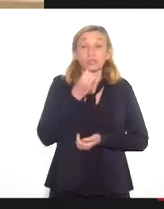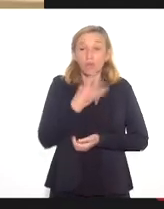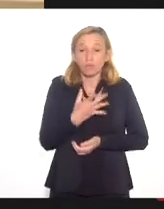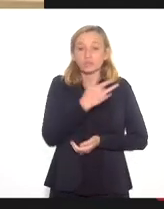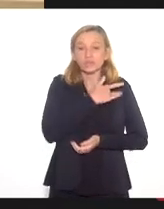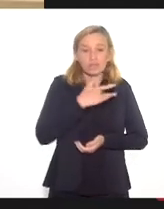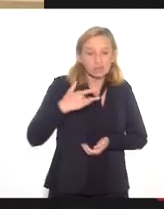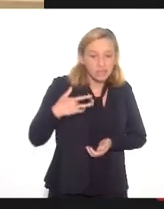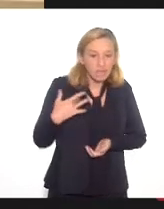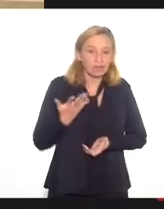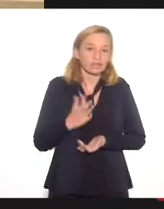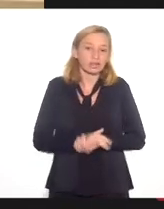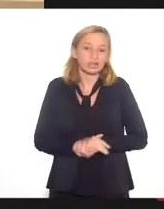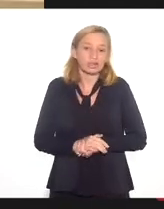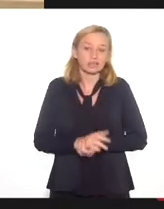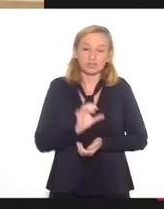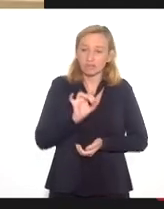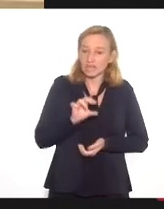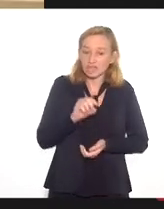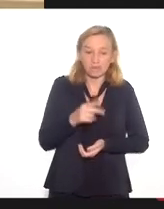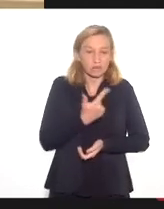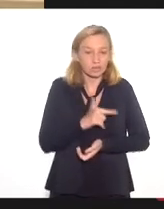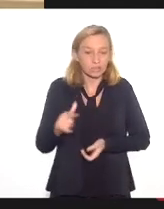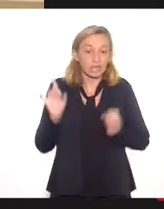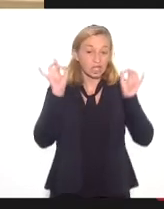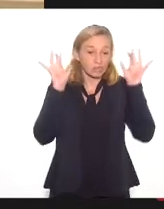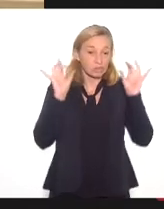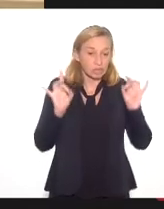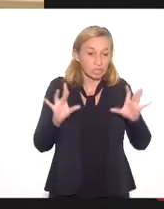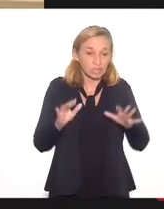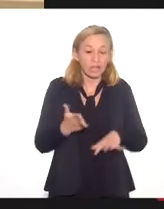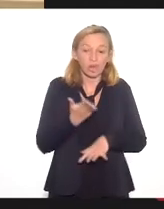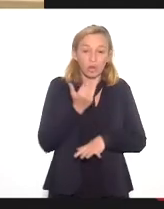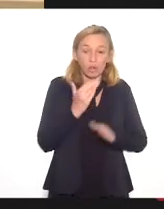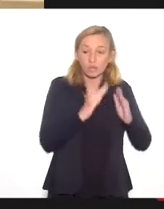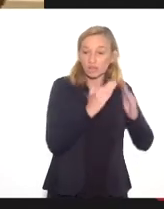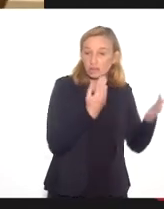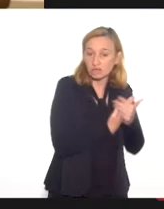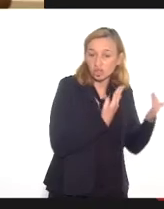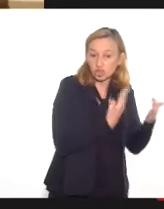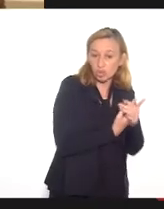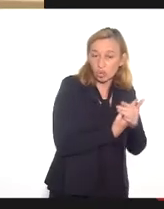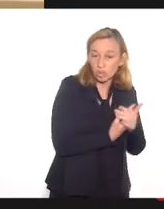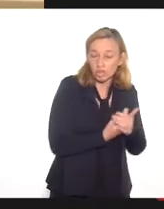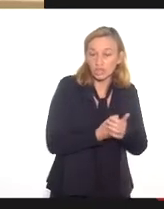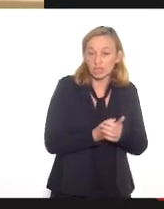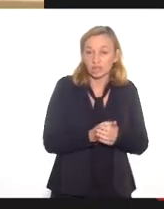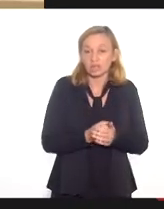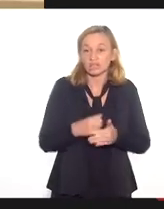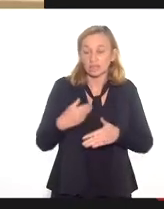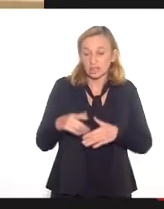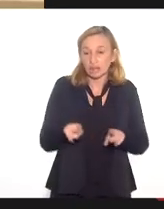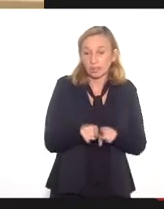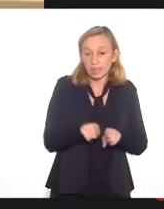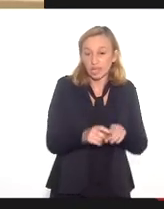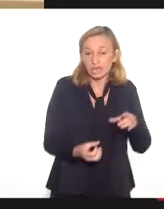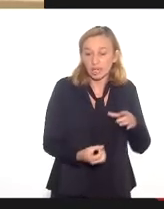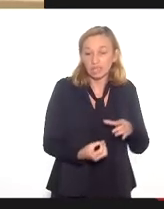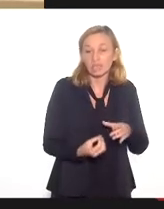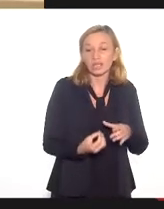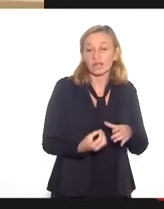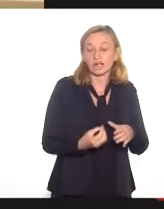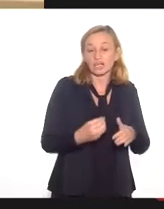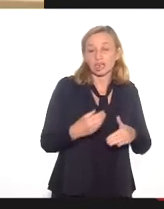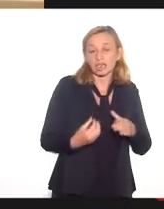saudável né sem veneno em especial para merenda escolar e a geração de renda no interior